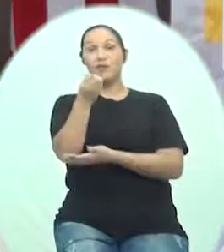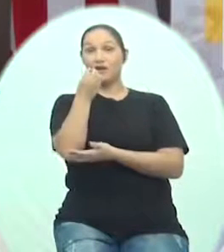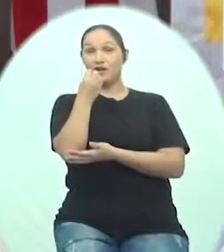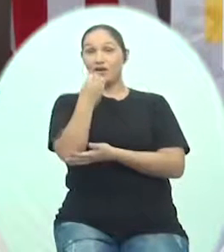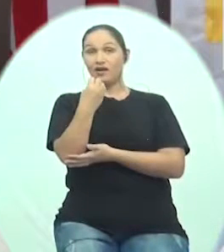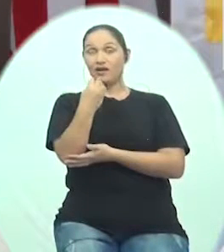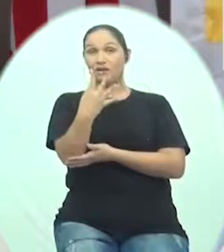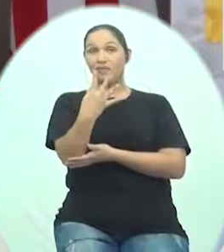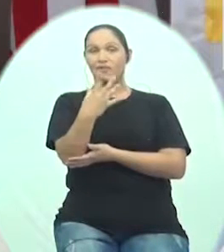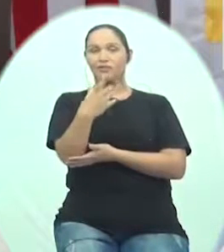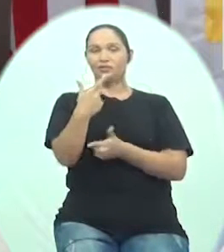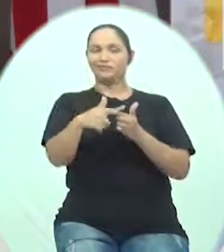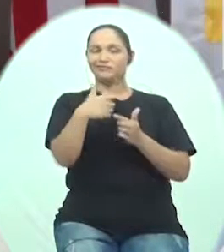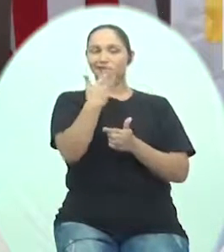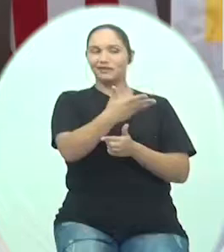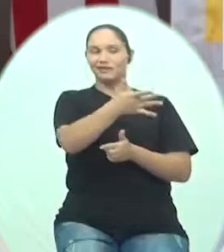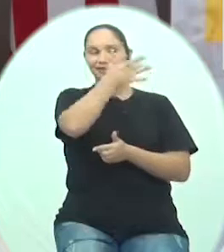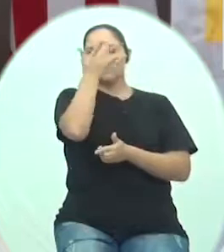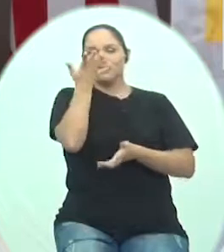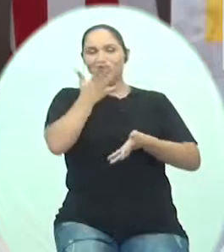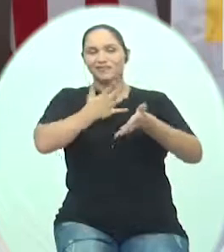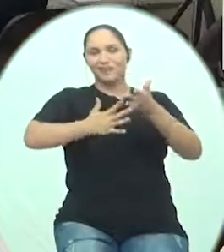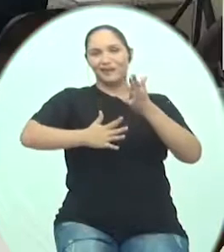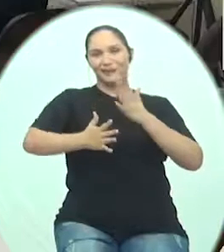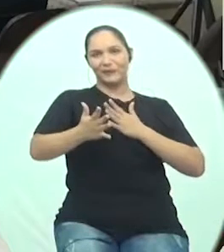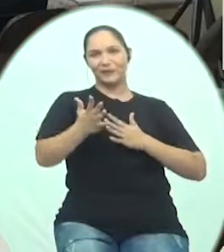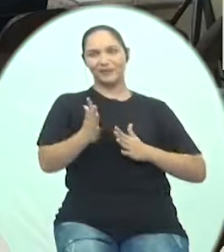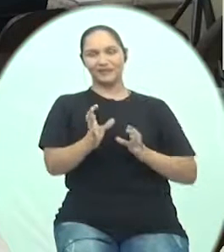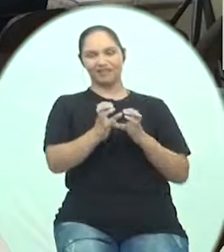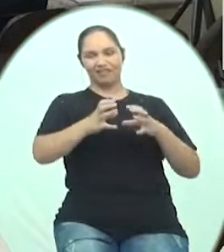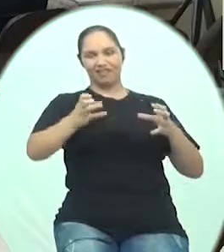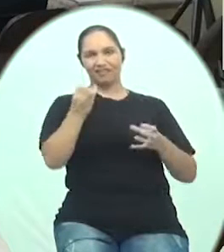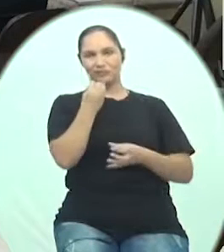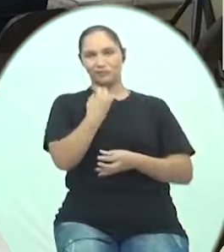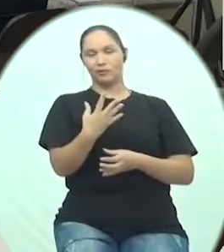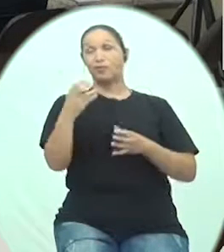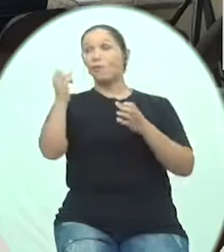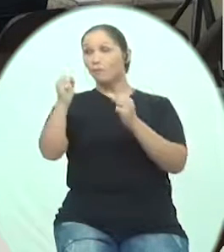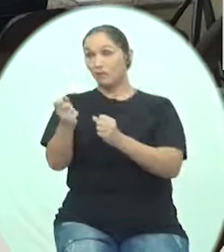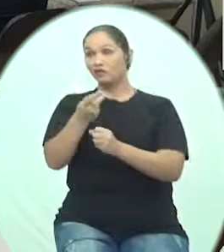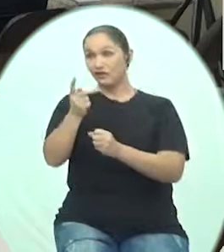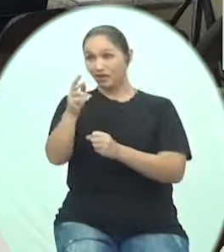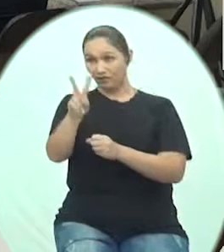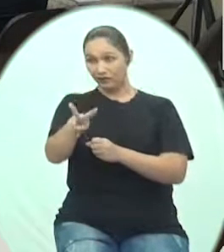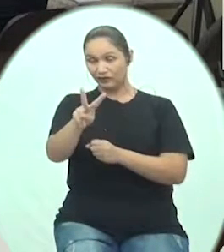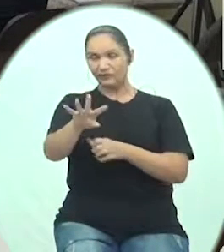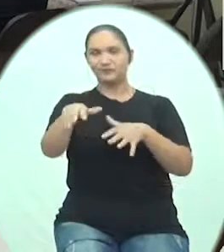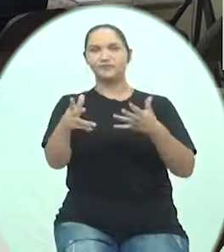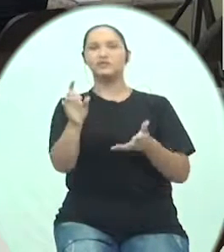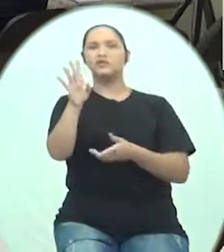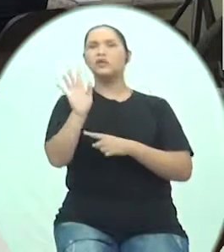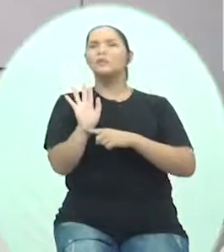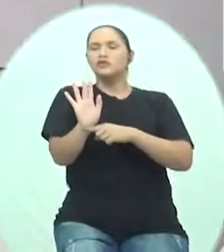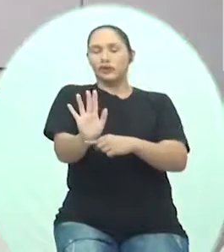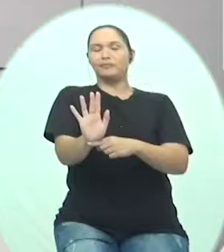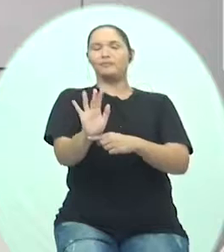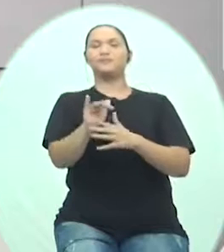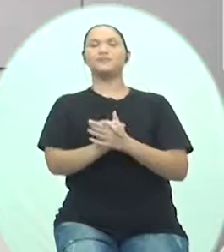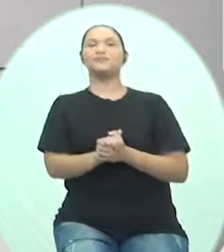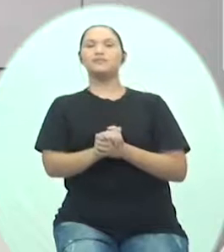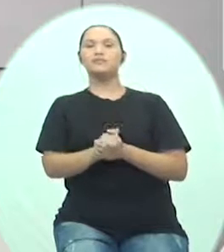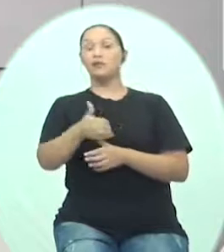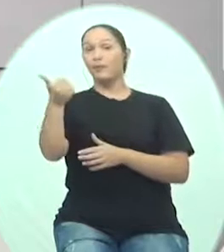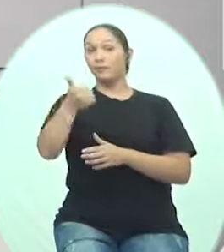tranquilidade você uma parte à vossa excelência que mau prazer eh só para complementar primeiro a